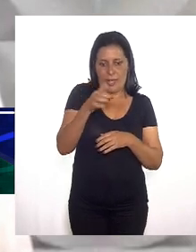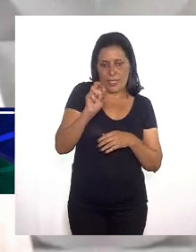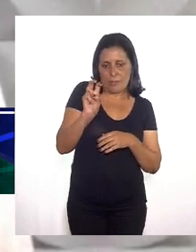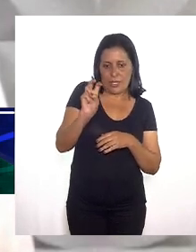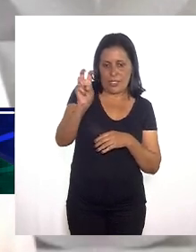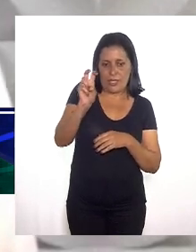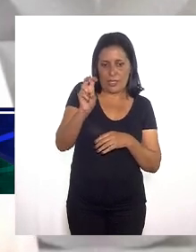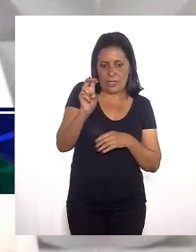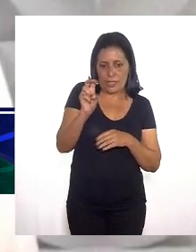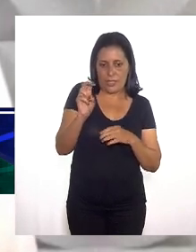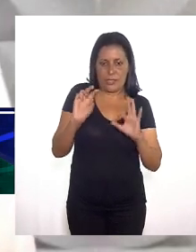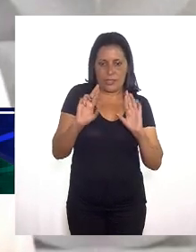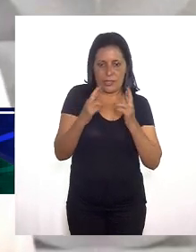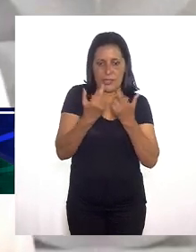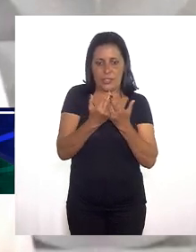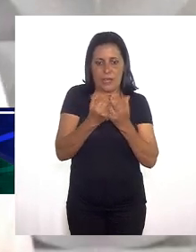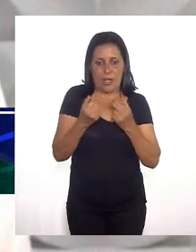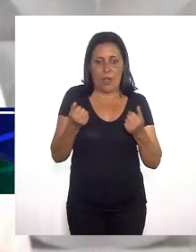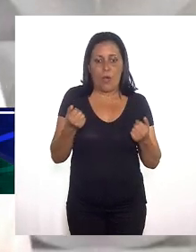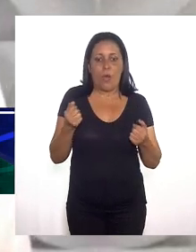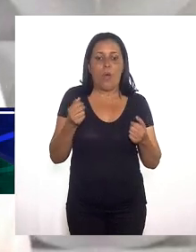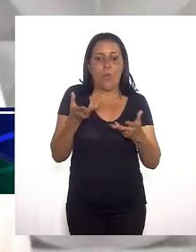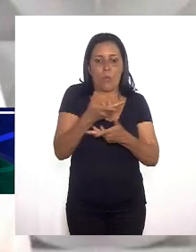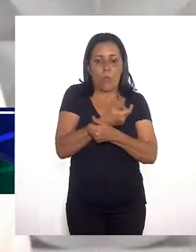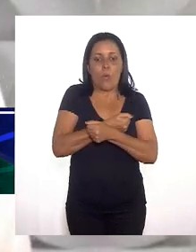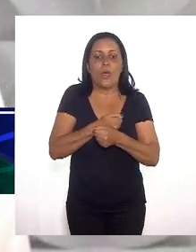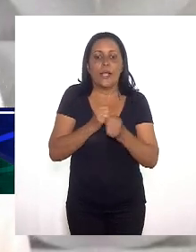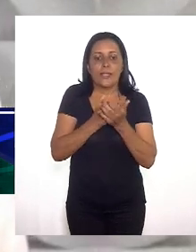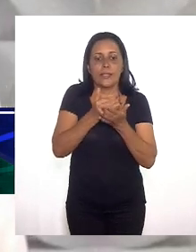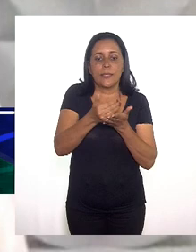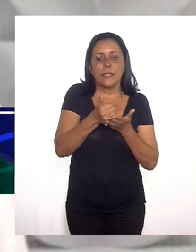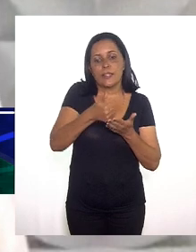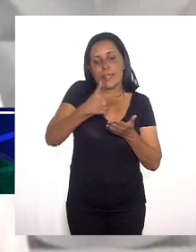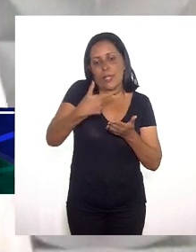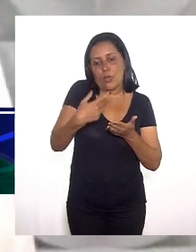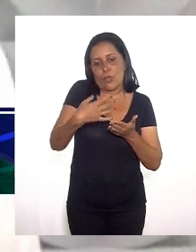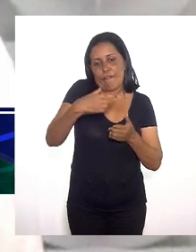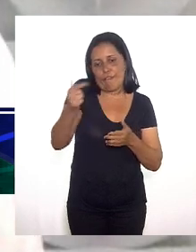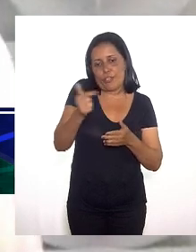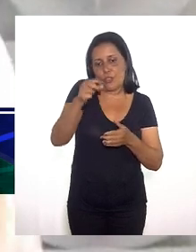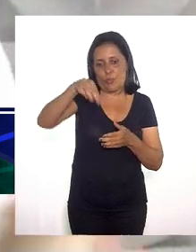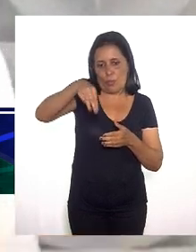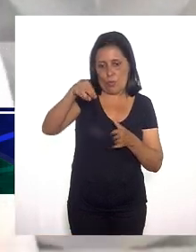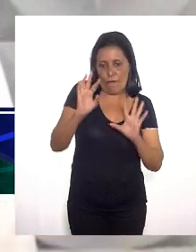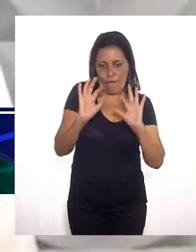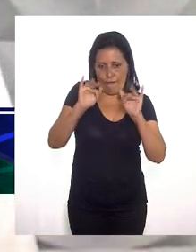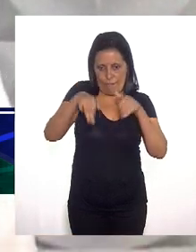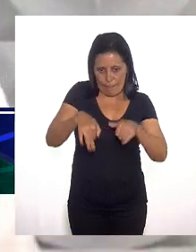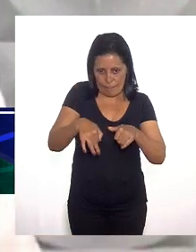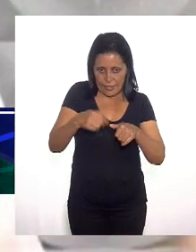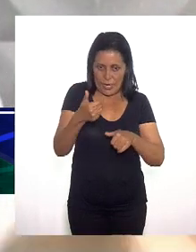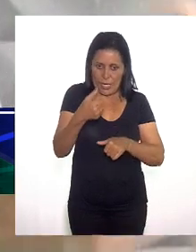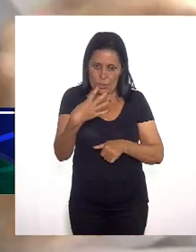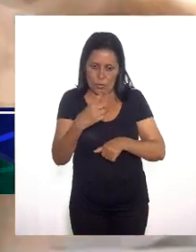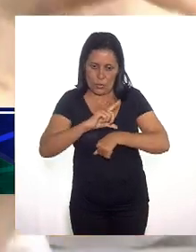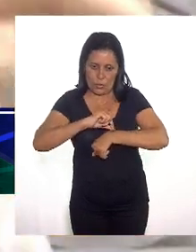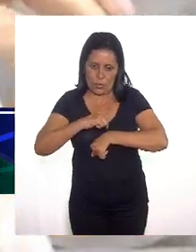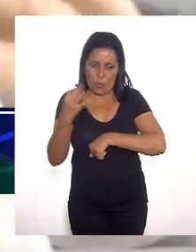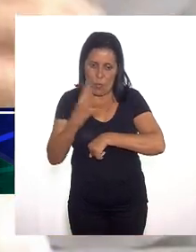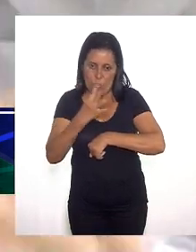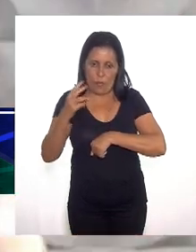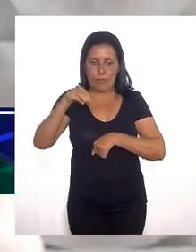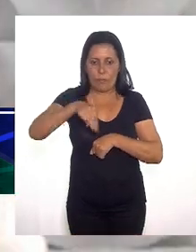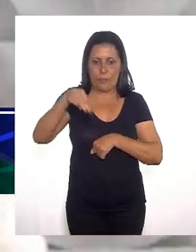115ª sessão extraordinária, que iniciada às 14 horas e 22 minutos, encerrou-se às 14 horas e 44